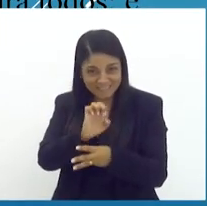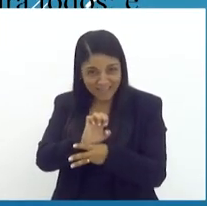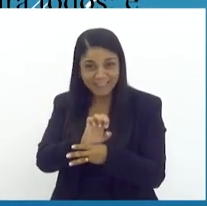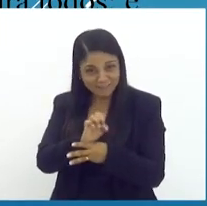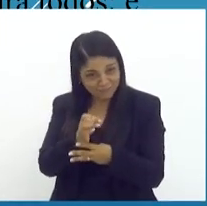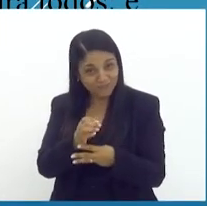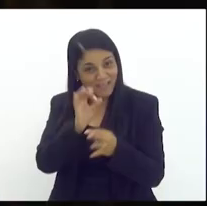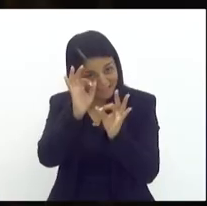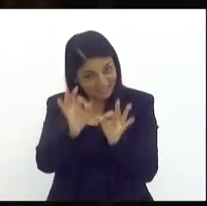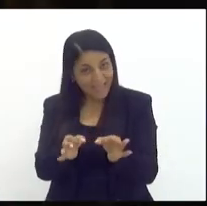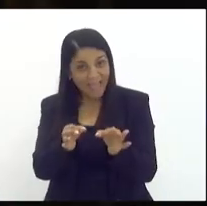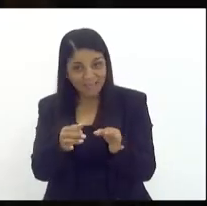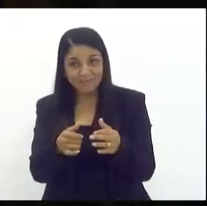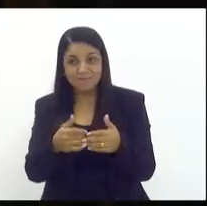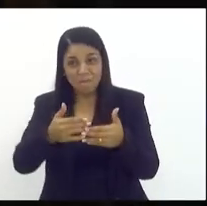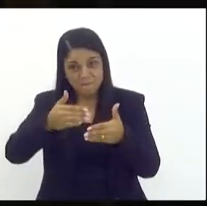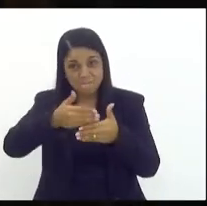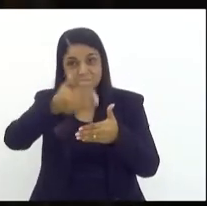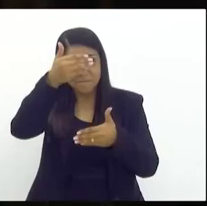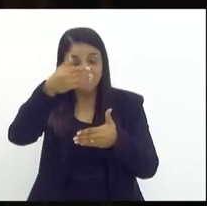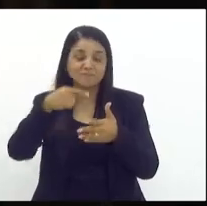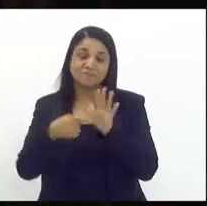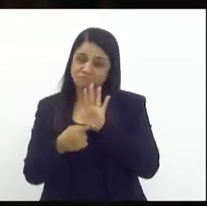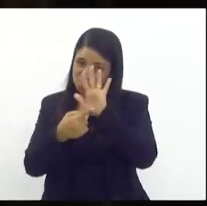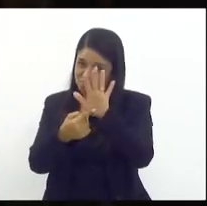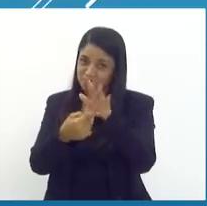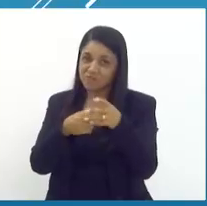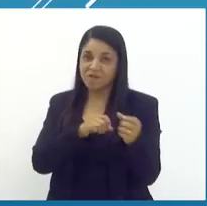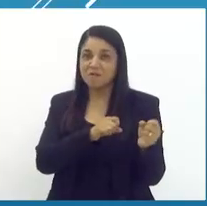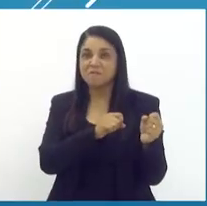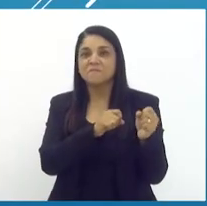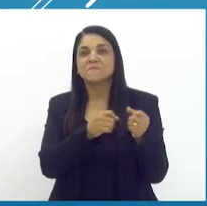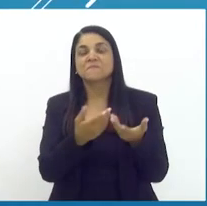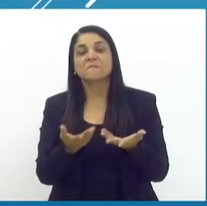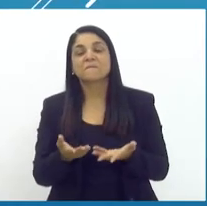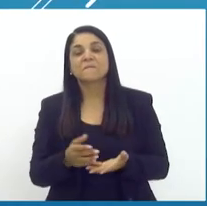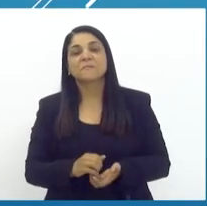pode passar por favor ali mostra o poder que vão ter os membros